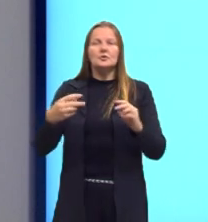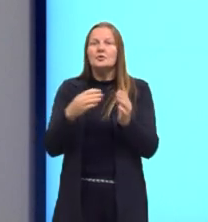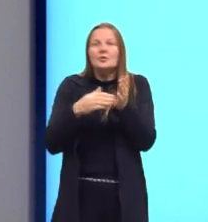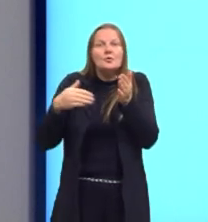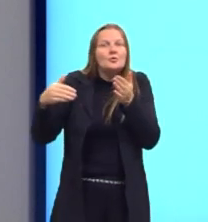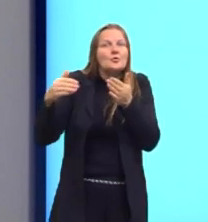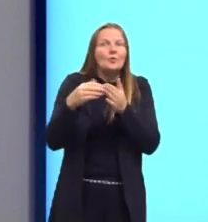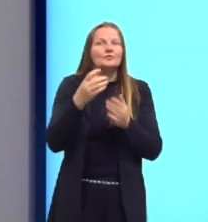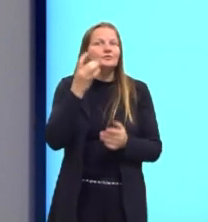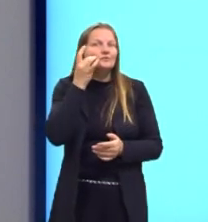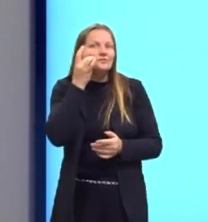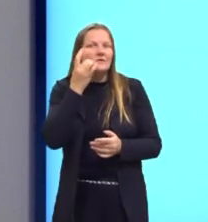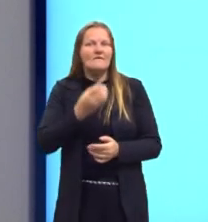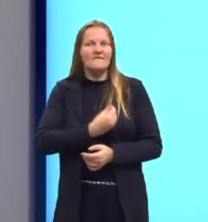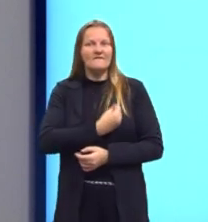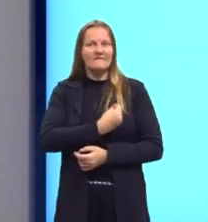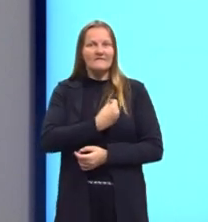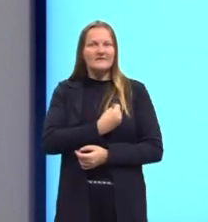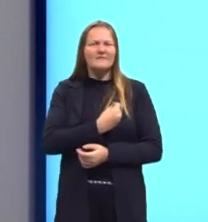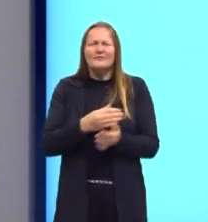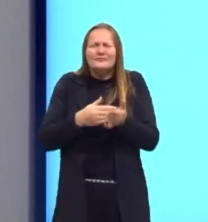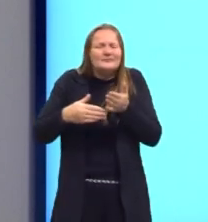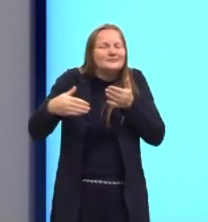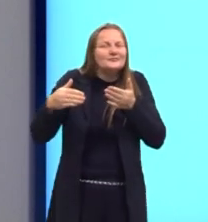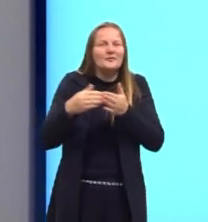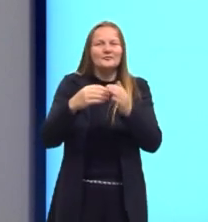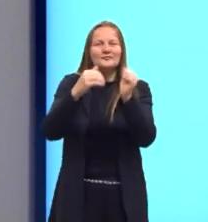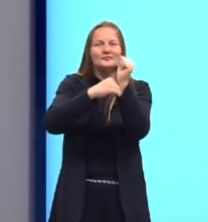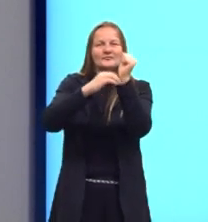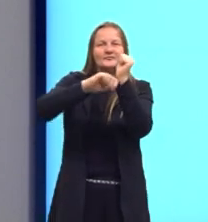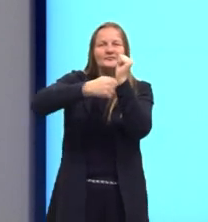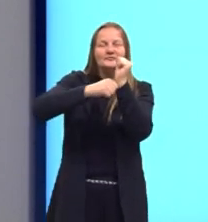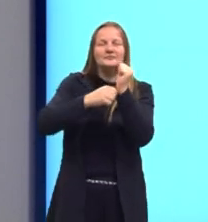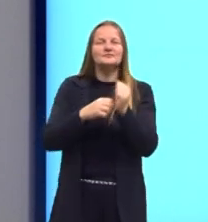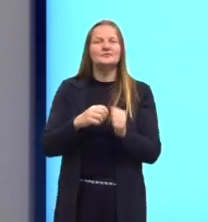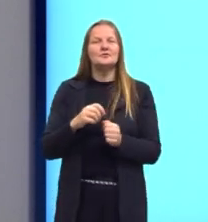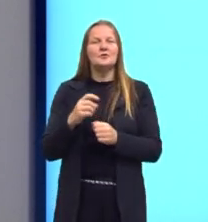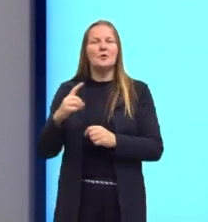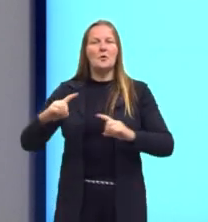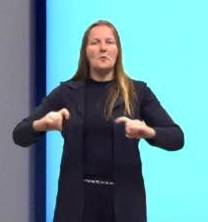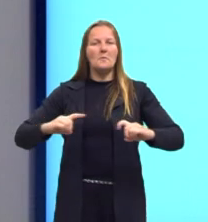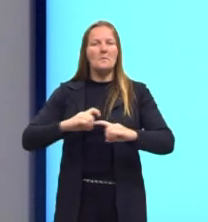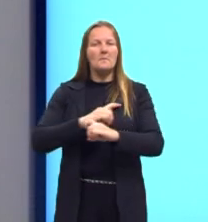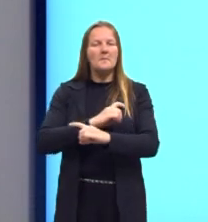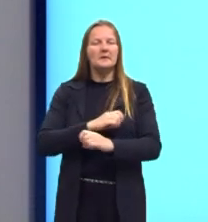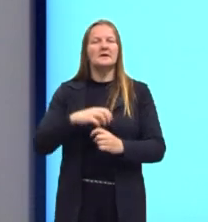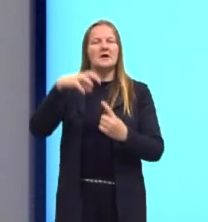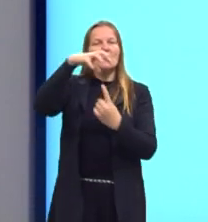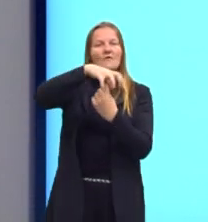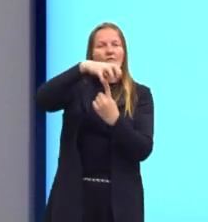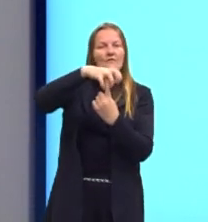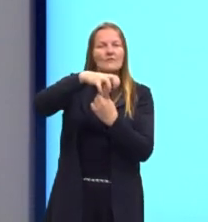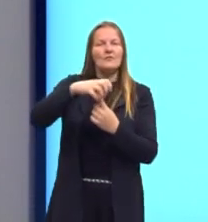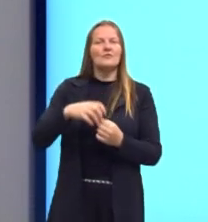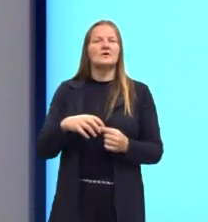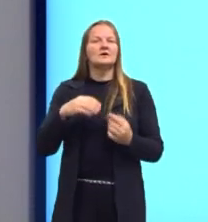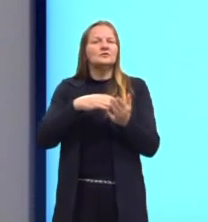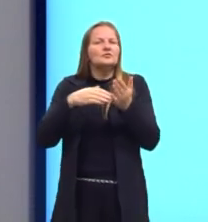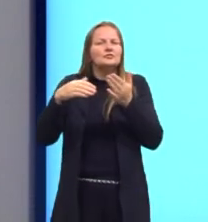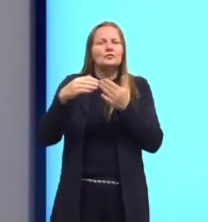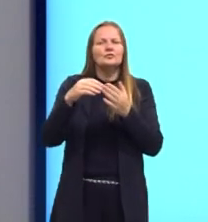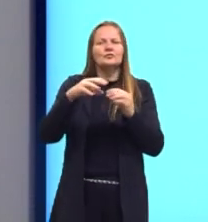pessoal todos né então nós temos código genético nas bactérias Russo fungos nos